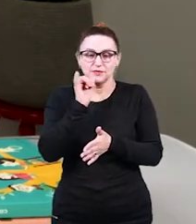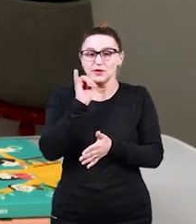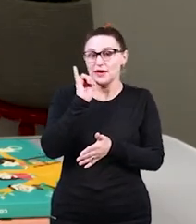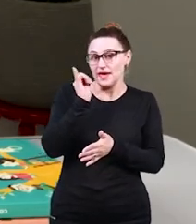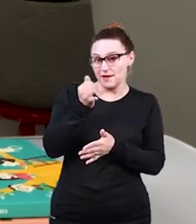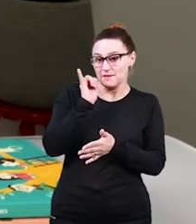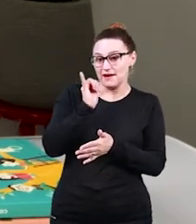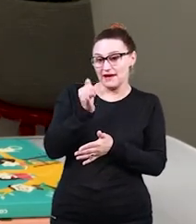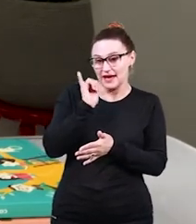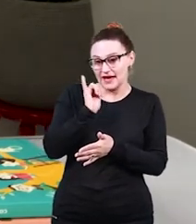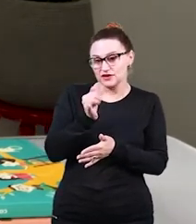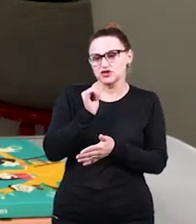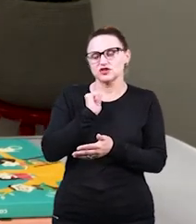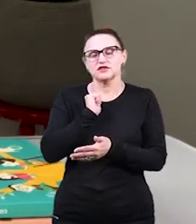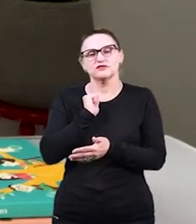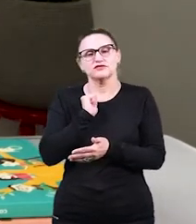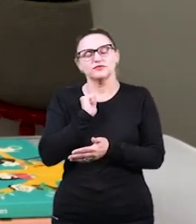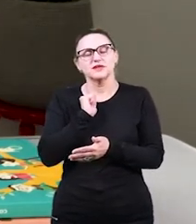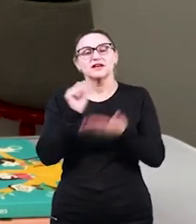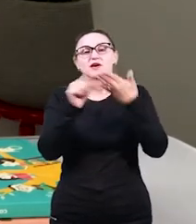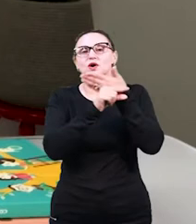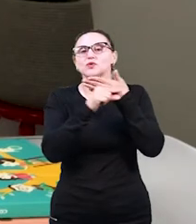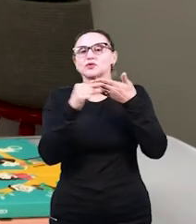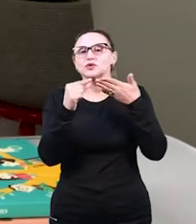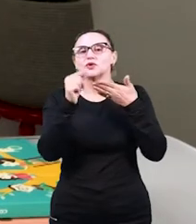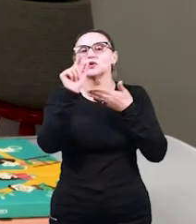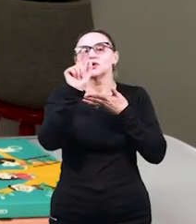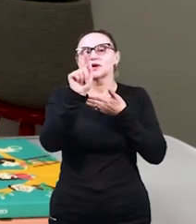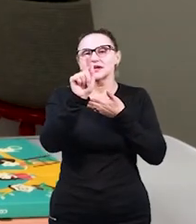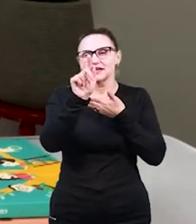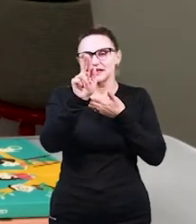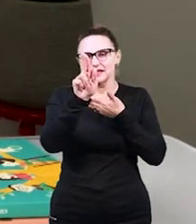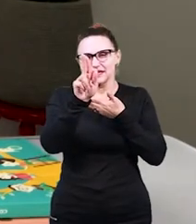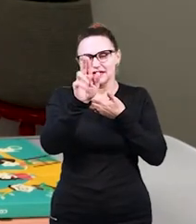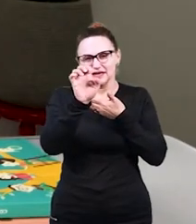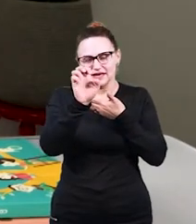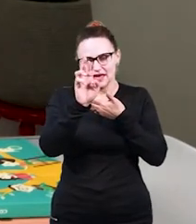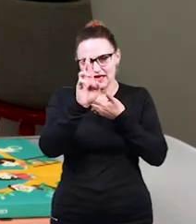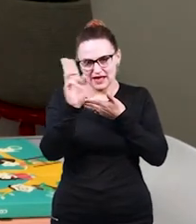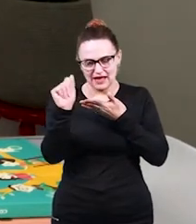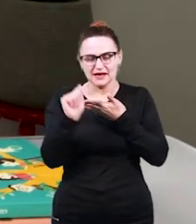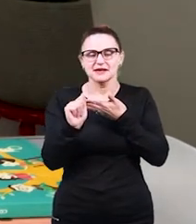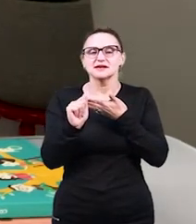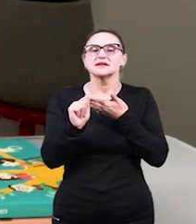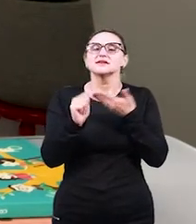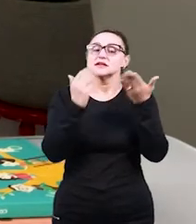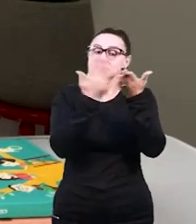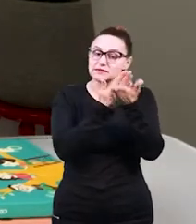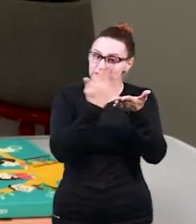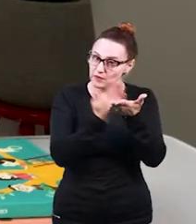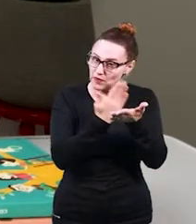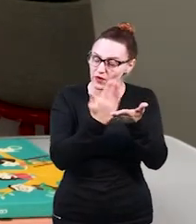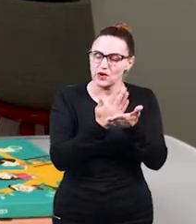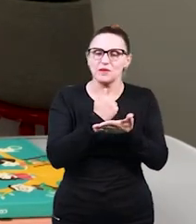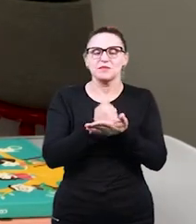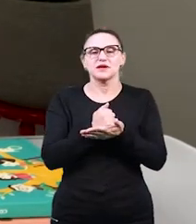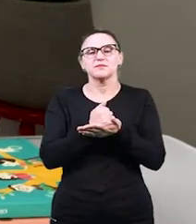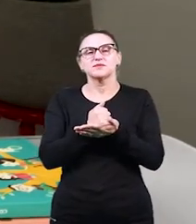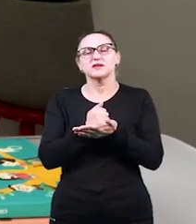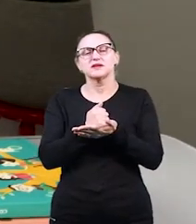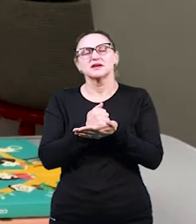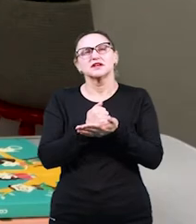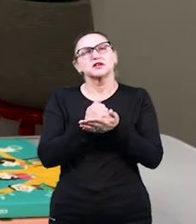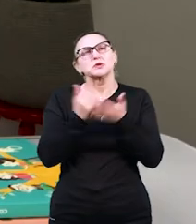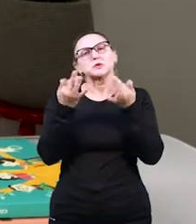uma narrativa escrita pelo Guerra Junqueira, está num livro que se chama Contos da Infância e foi escrito